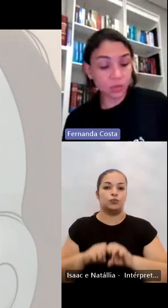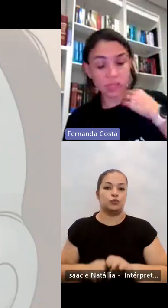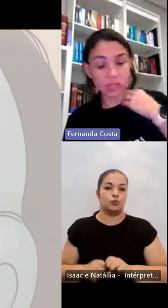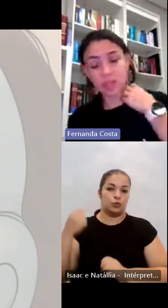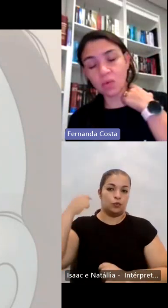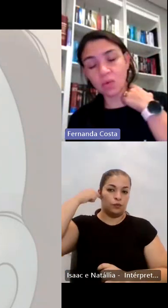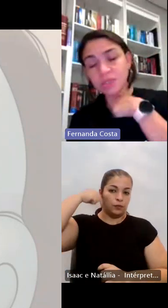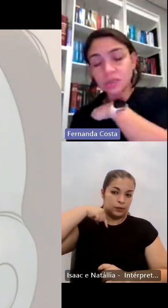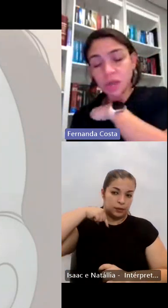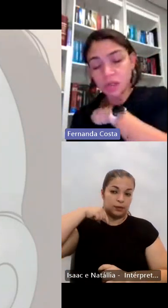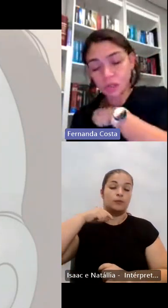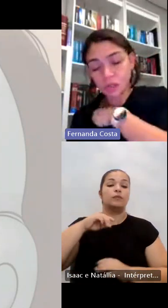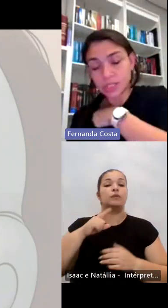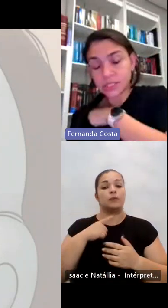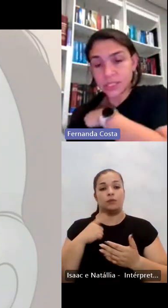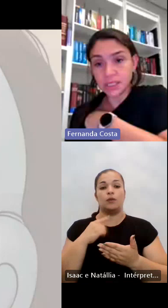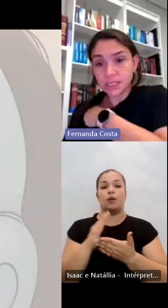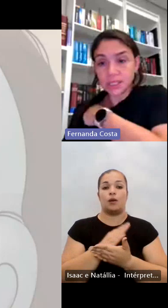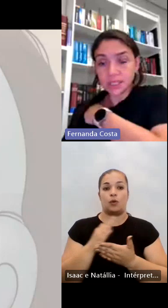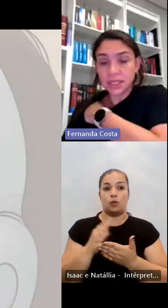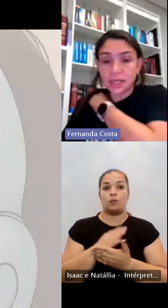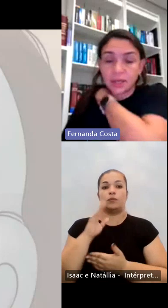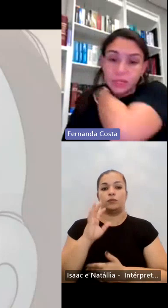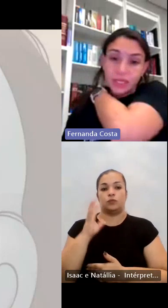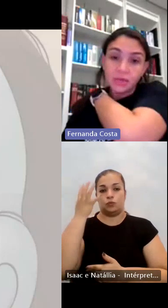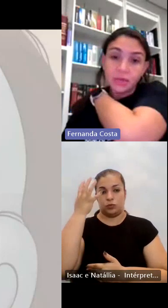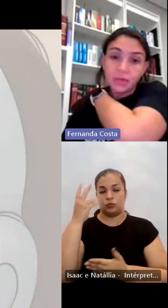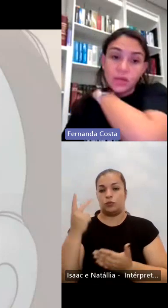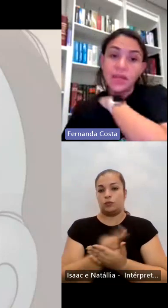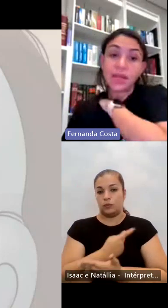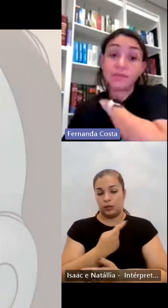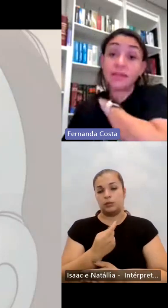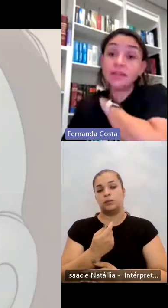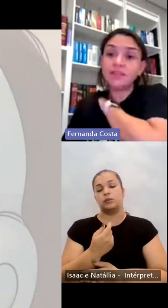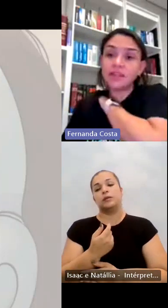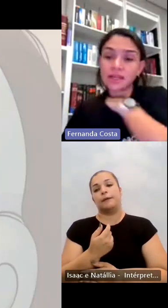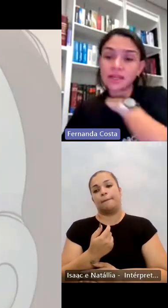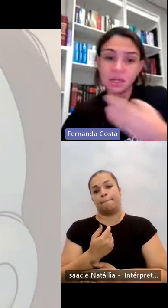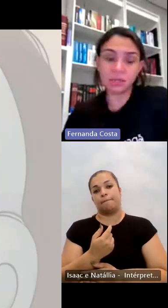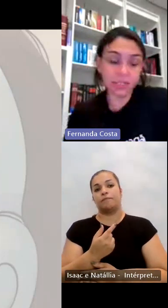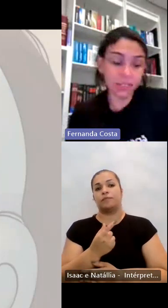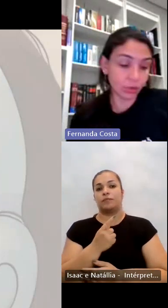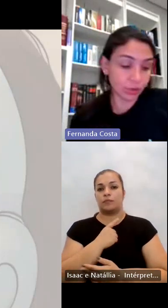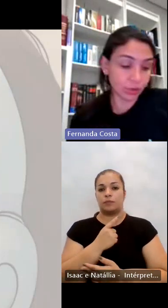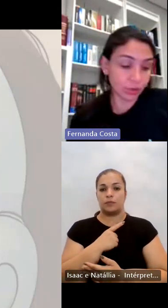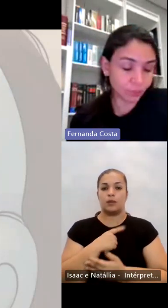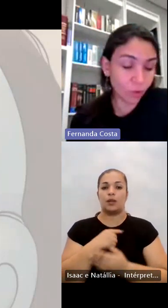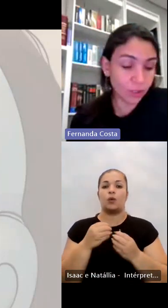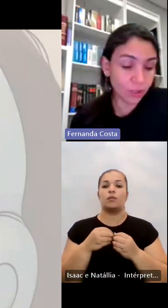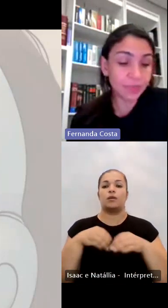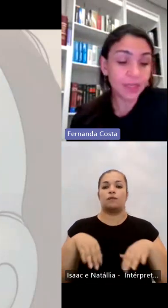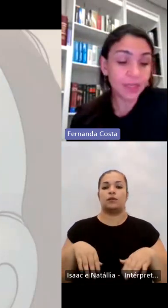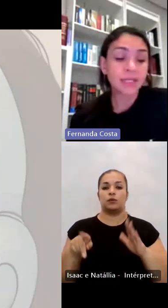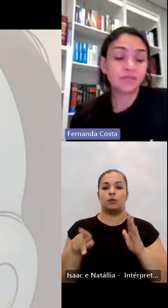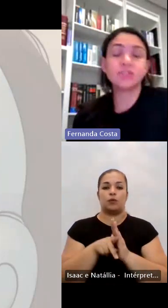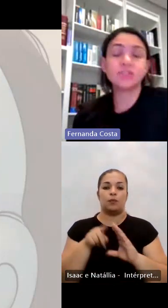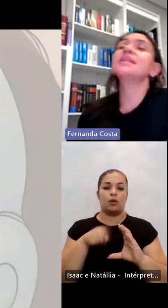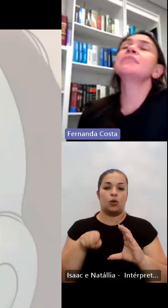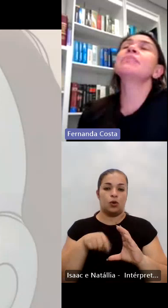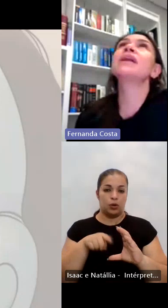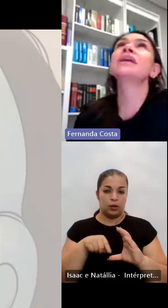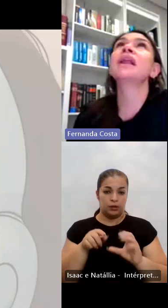existem algumas situações que eu tenho danificação nessa cóclea.